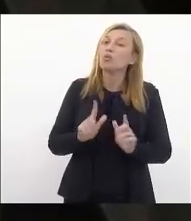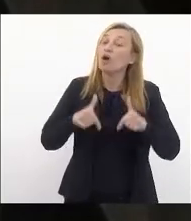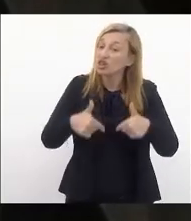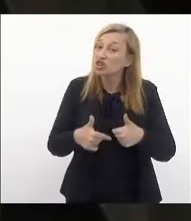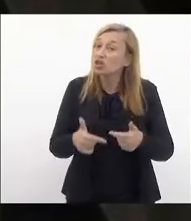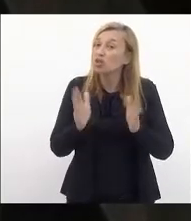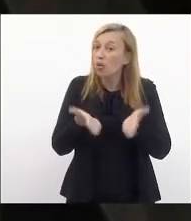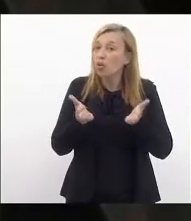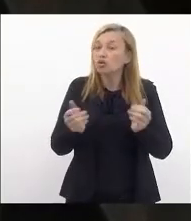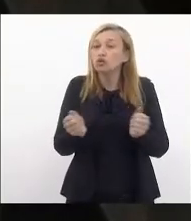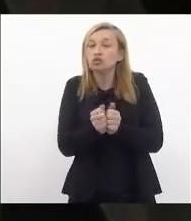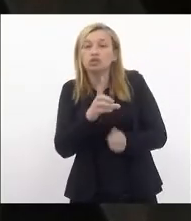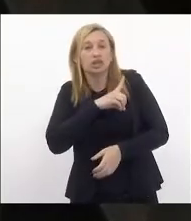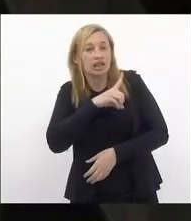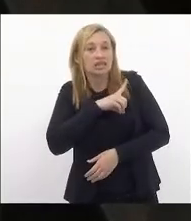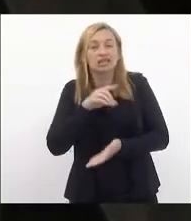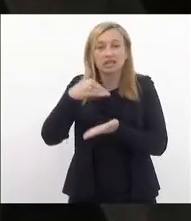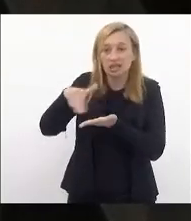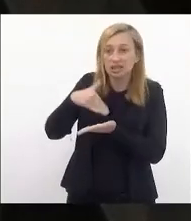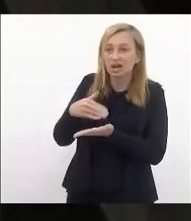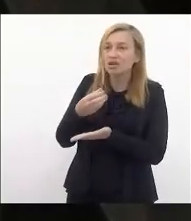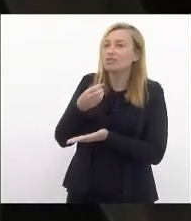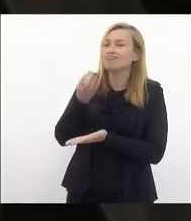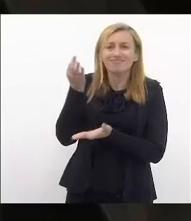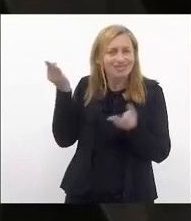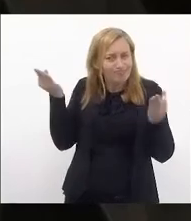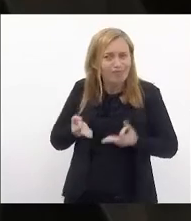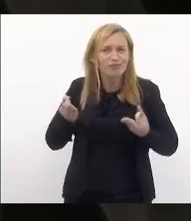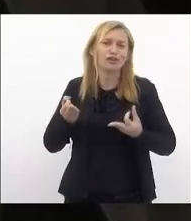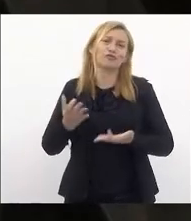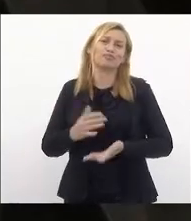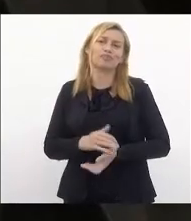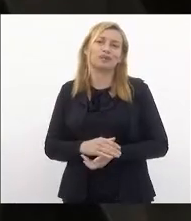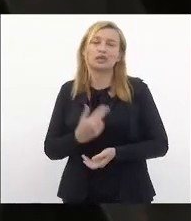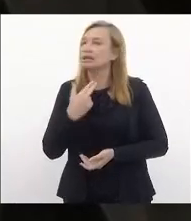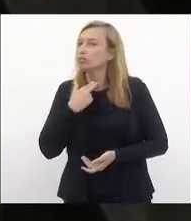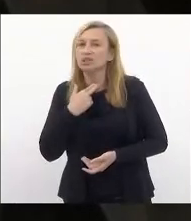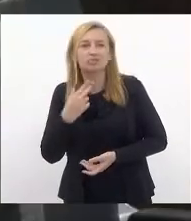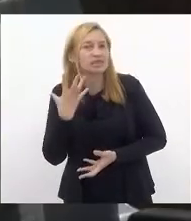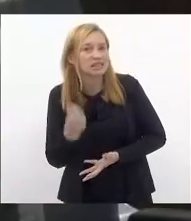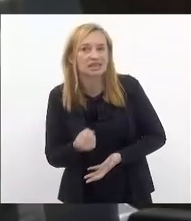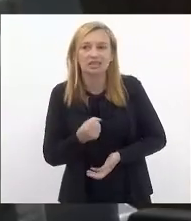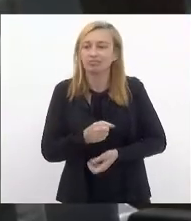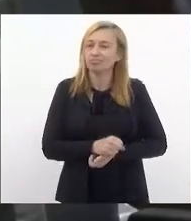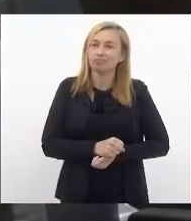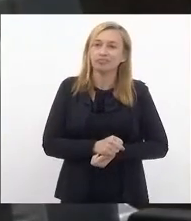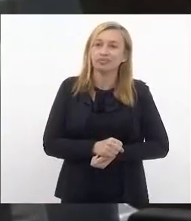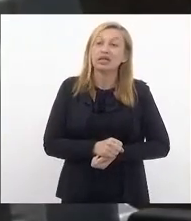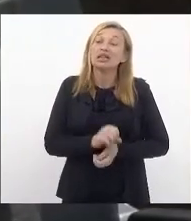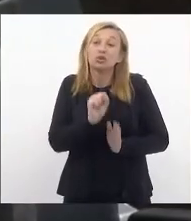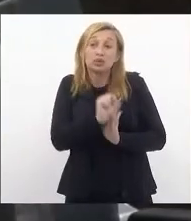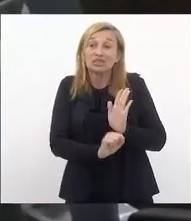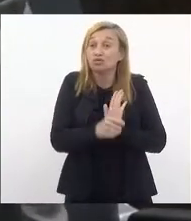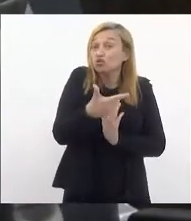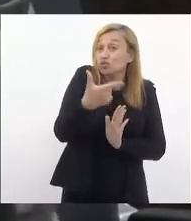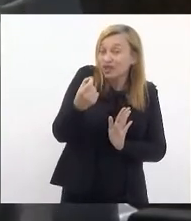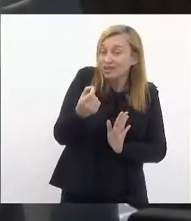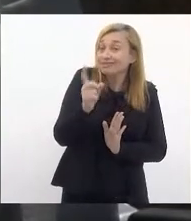em conjunto com a delegacia e com o secretário corretíssima nós não podemos admitir até mesmo o século XX